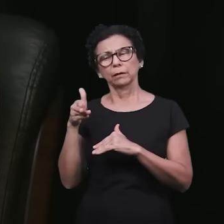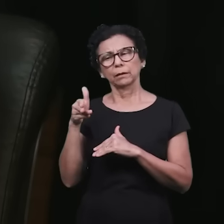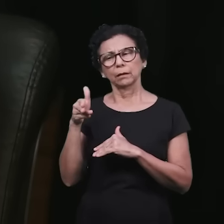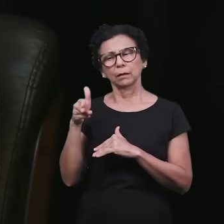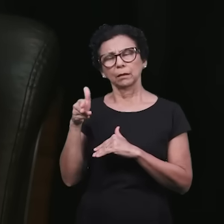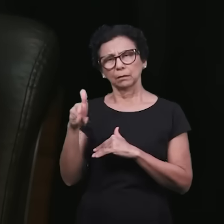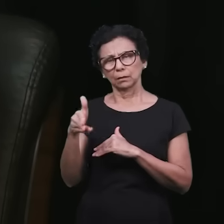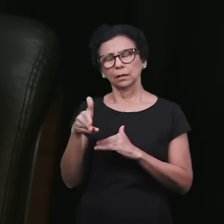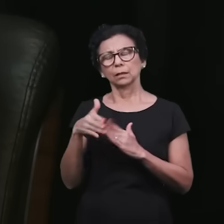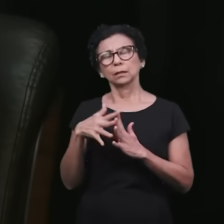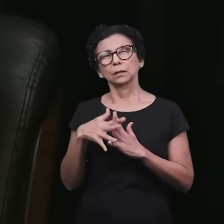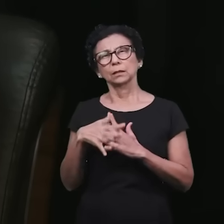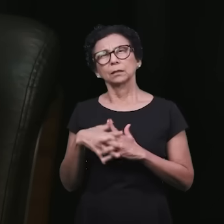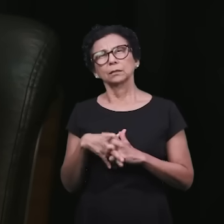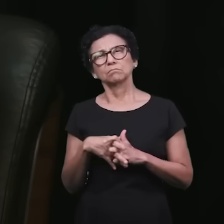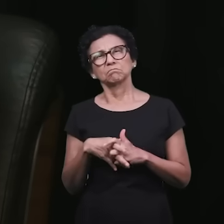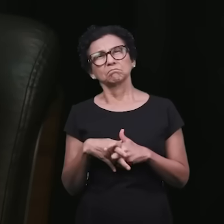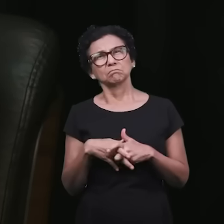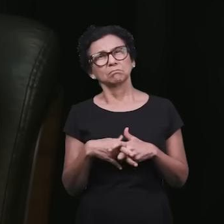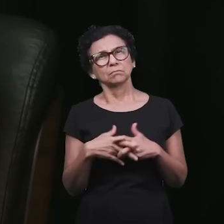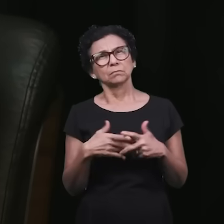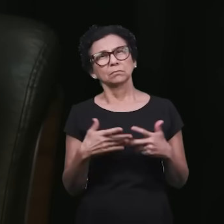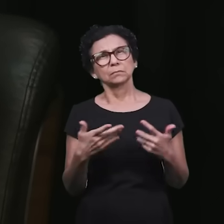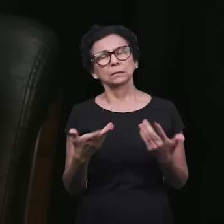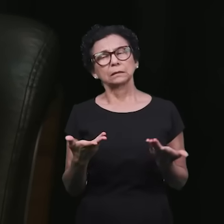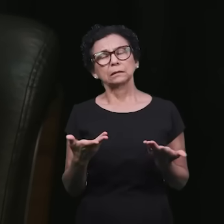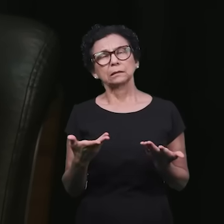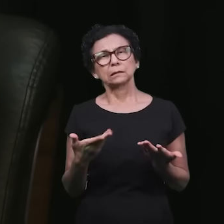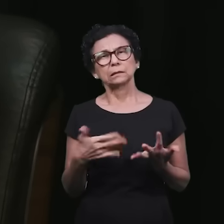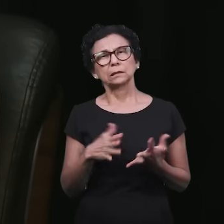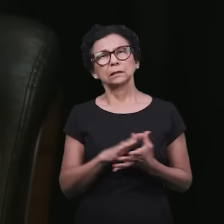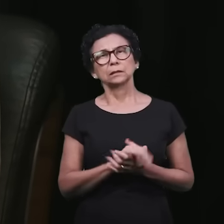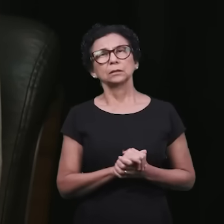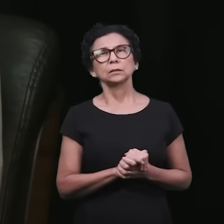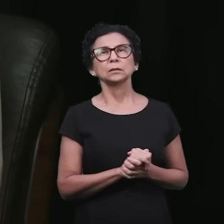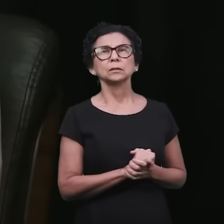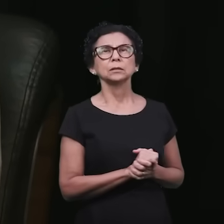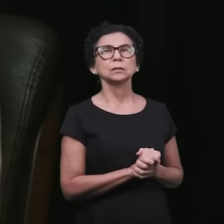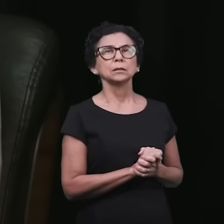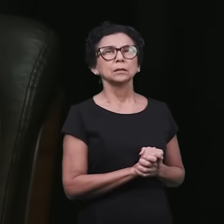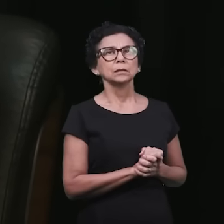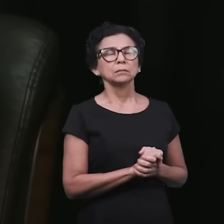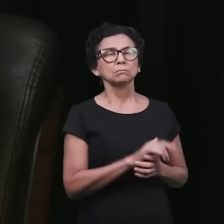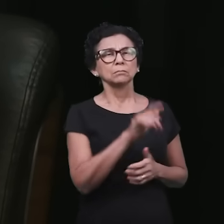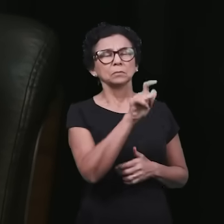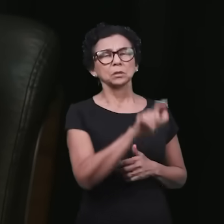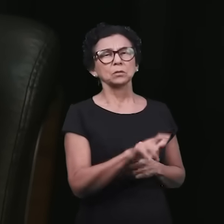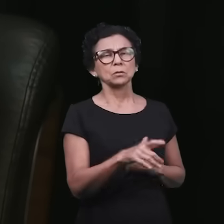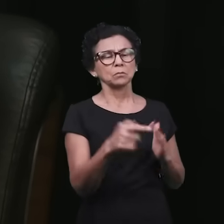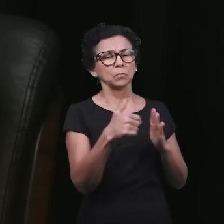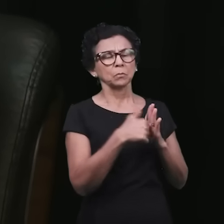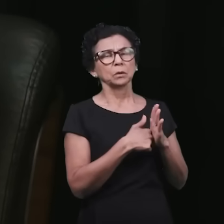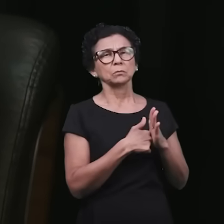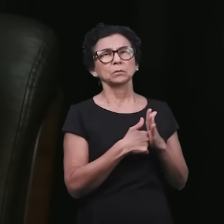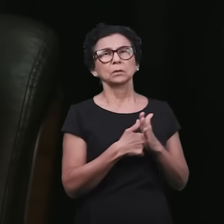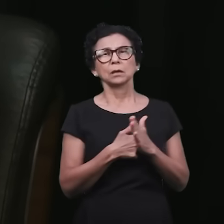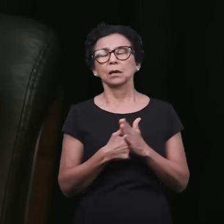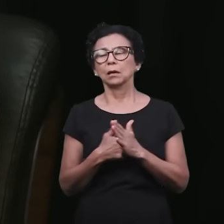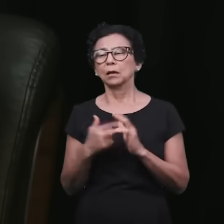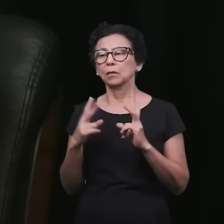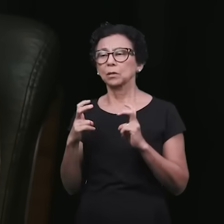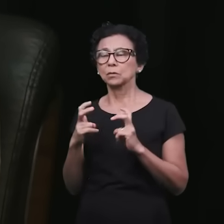e uma irmã me procurou a respeito de um determinado assunto. E ela falou, não, porque